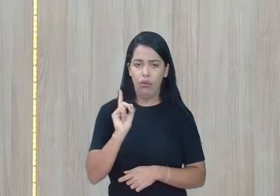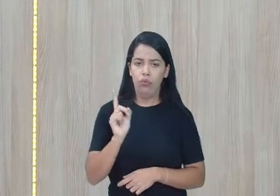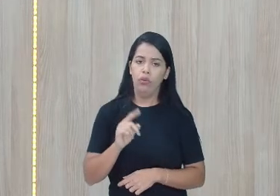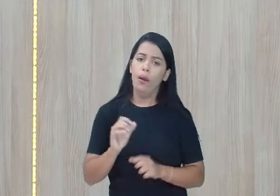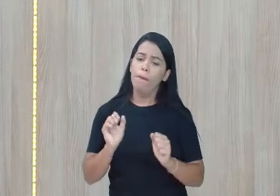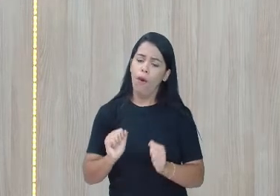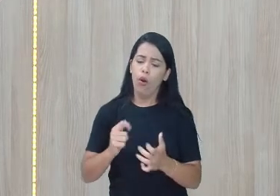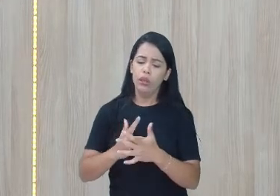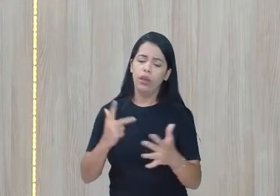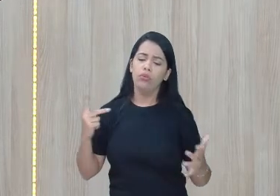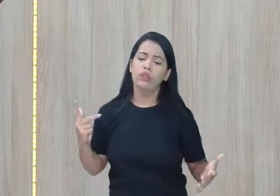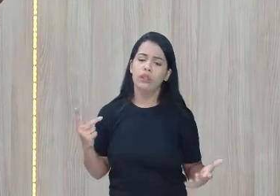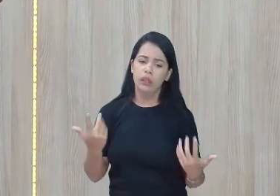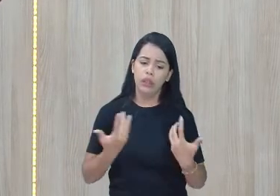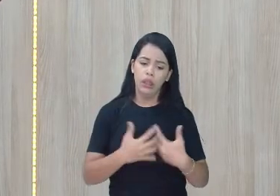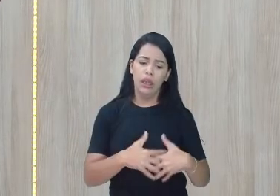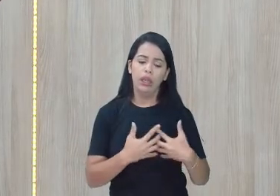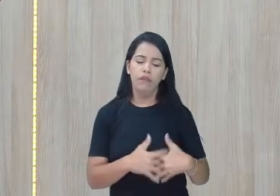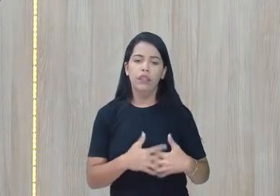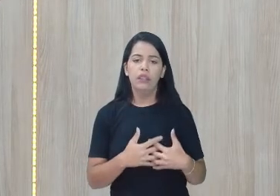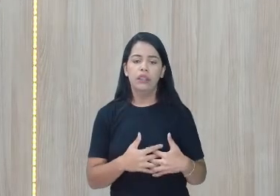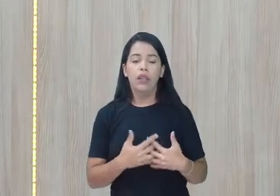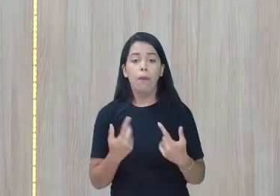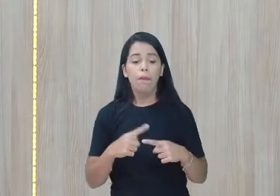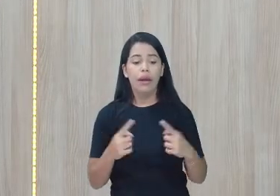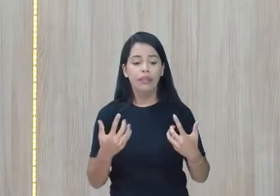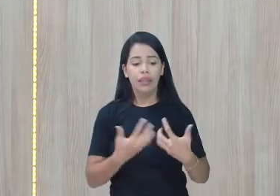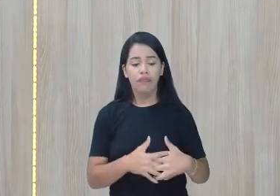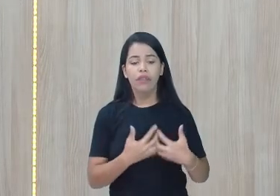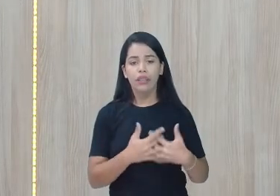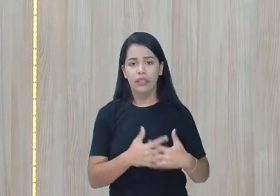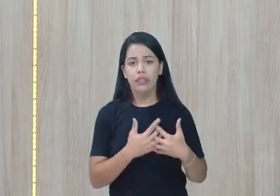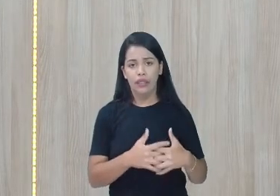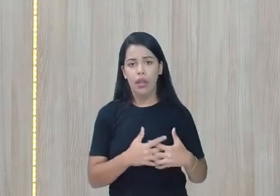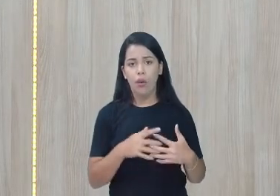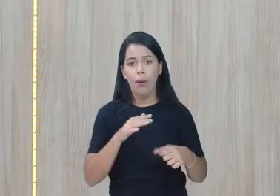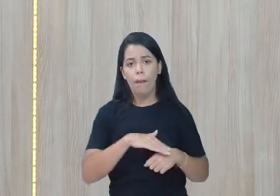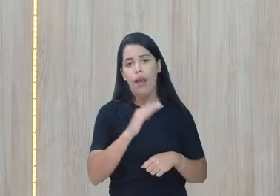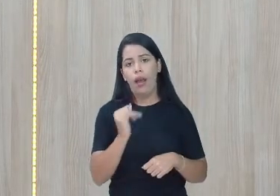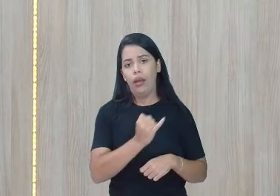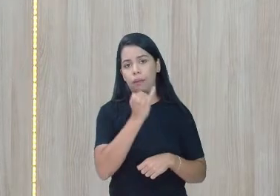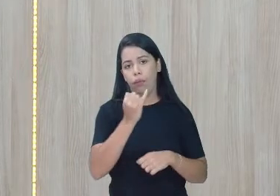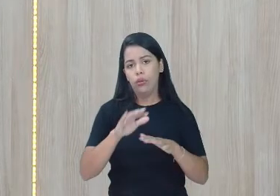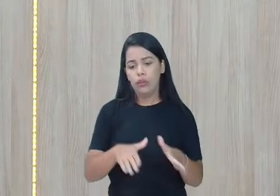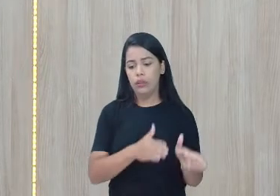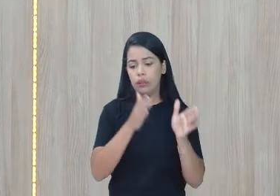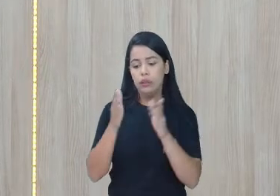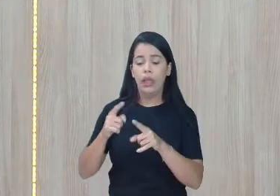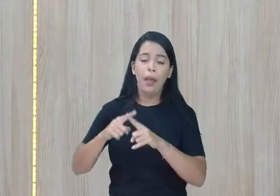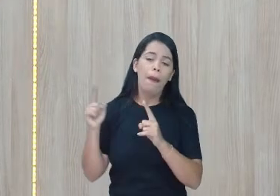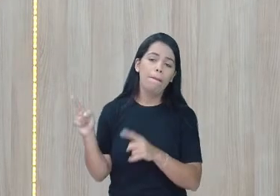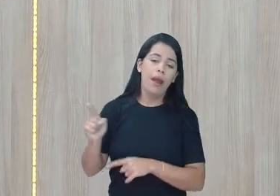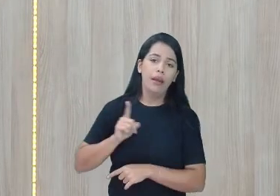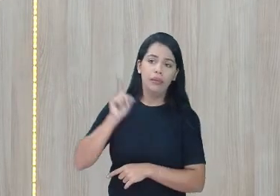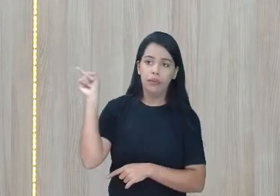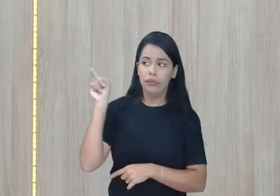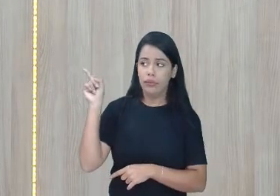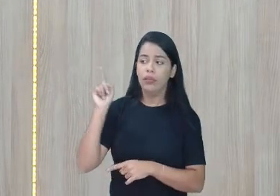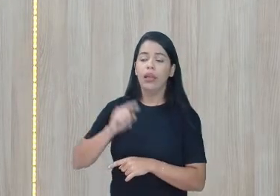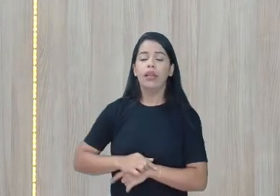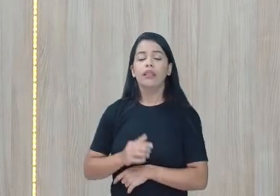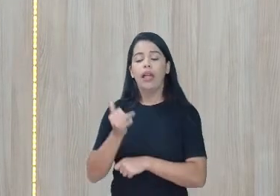a reflexão filosófica seja mais importante do que o riso. Na crônica humorística, novamente, a gente vai ter um tom mais irônico, um tom